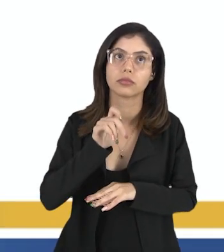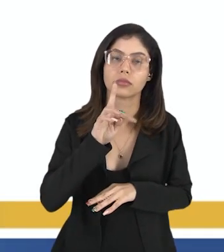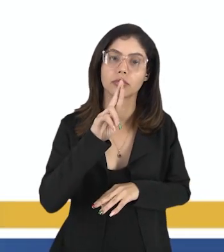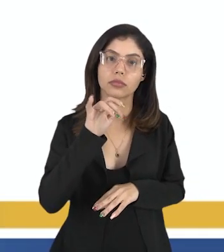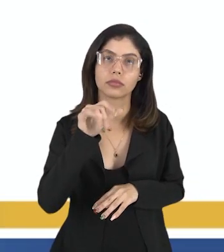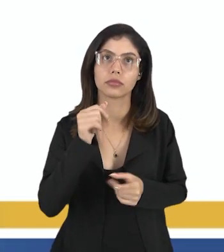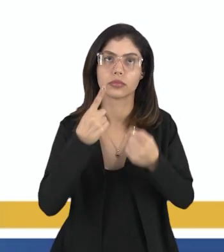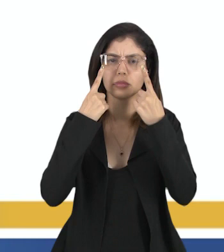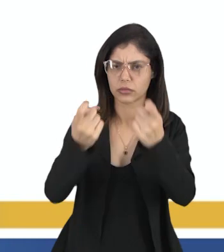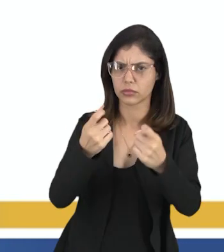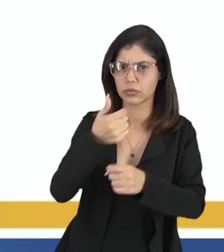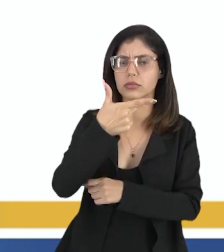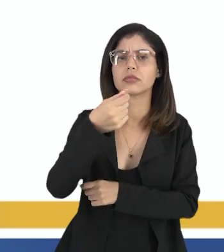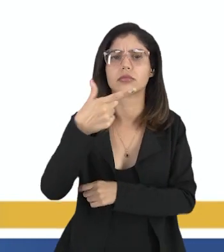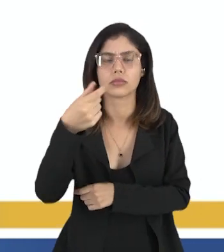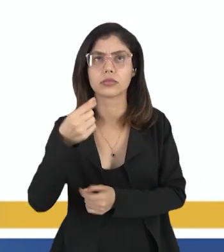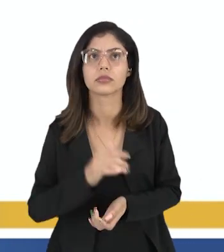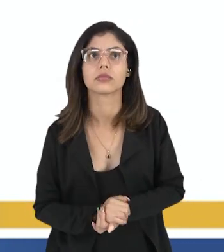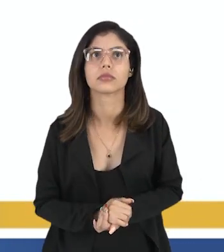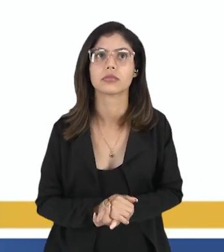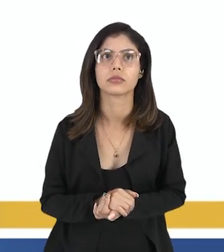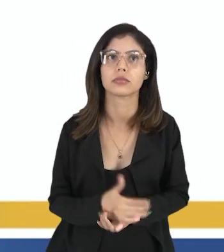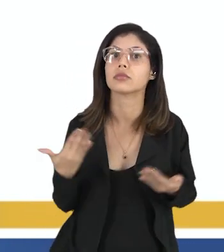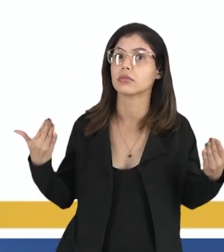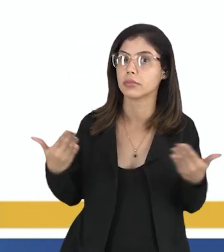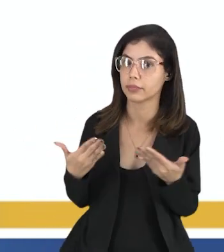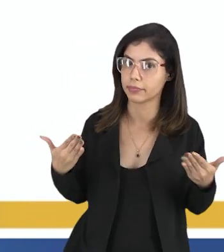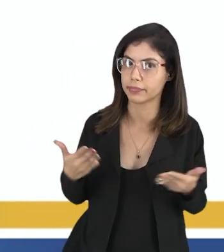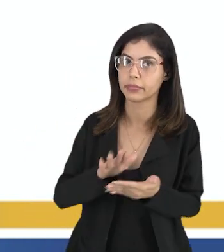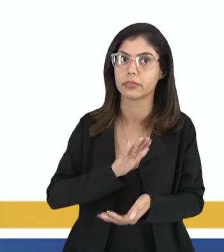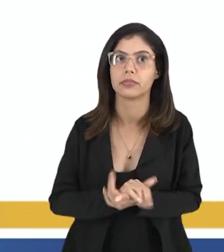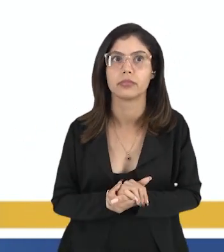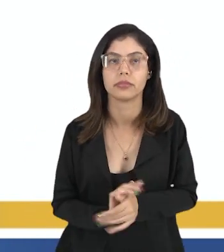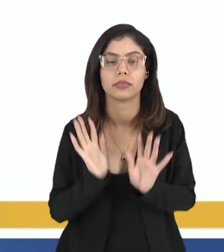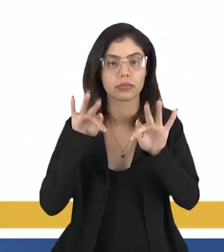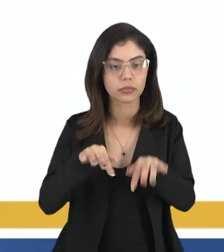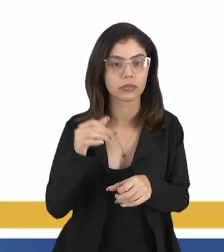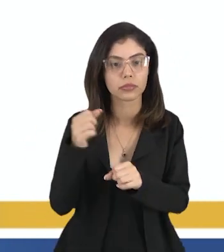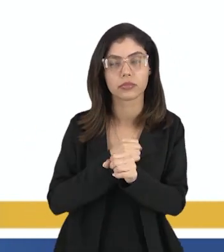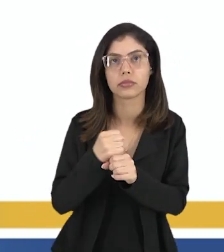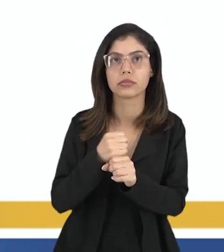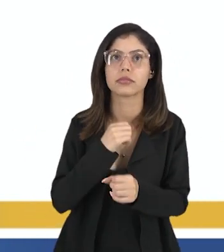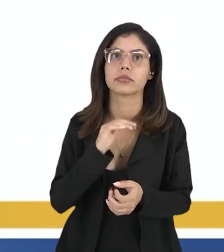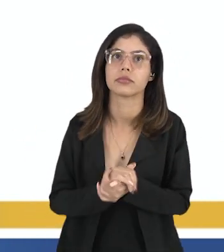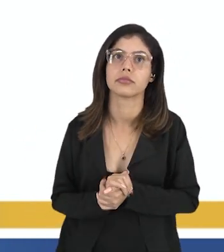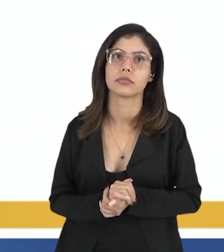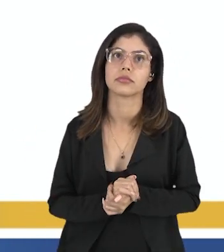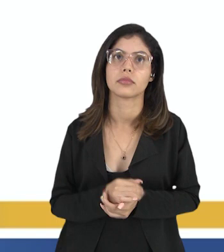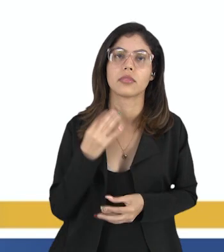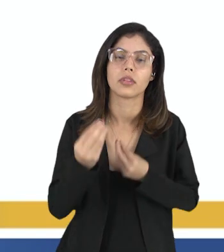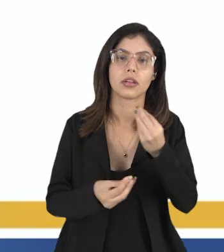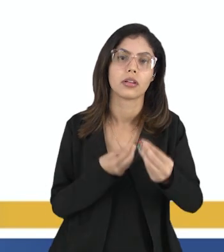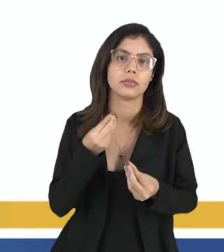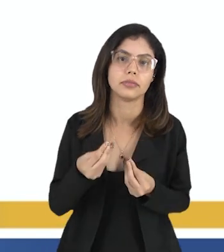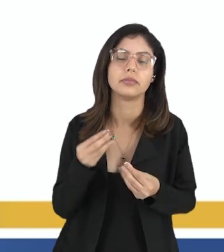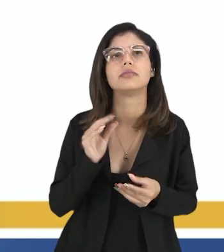de 2020, né? Esse Atlas aqui é bem atual, ele saiu no final do ano, né? E como a nossa aula fala